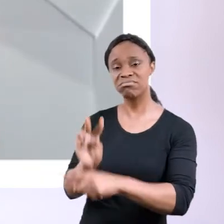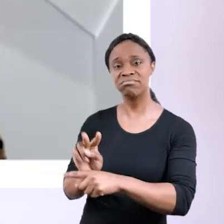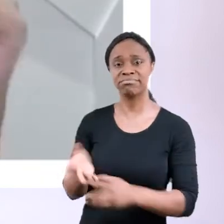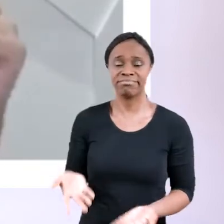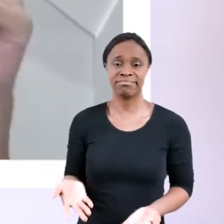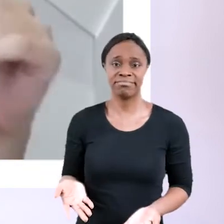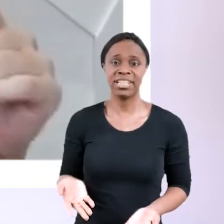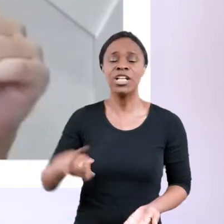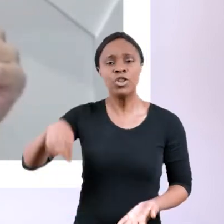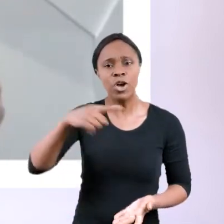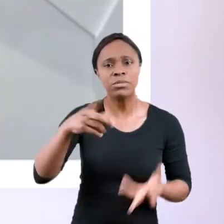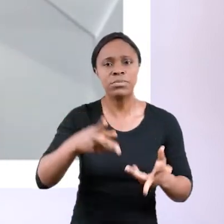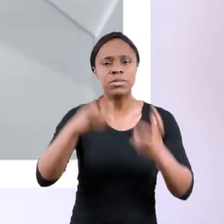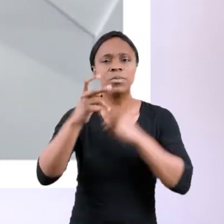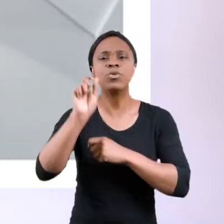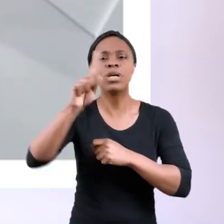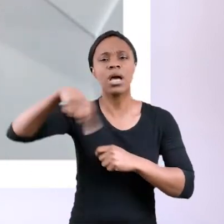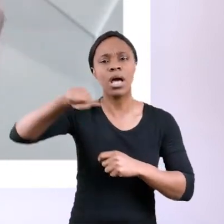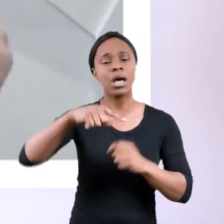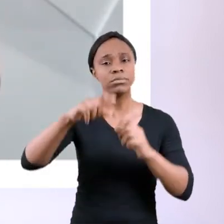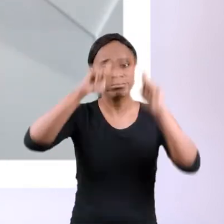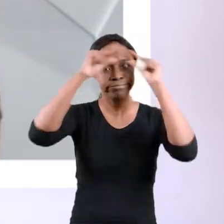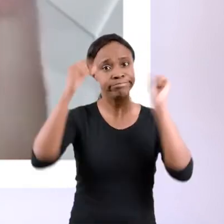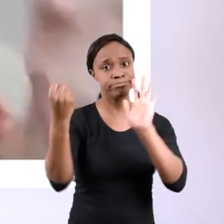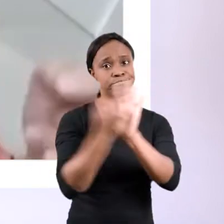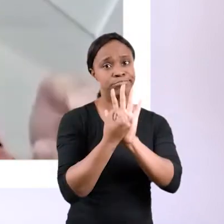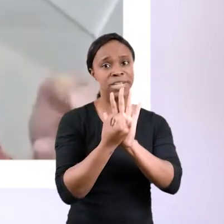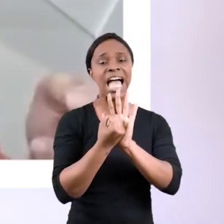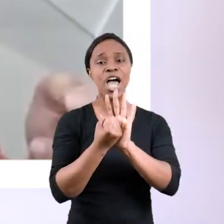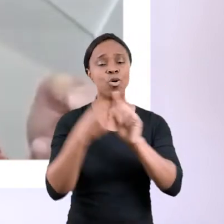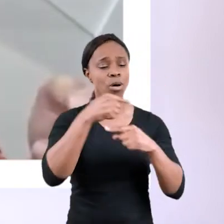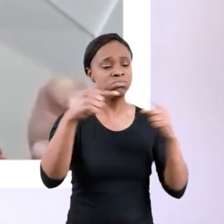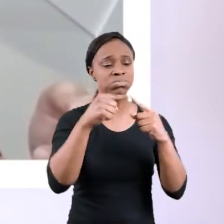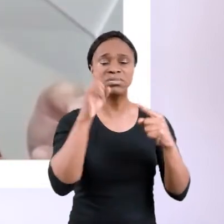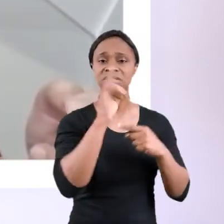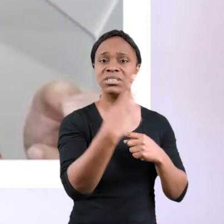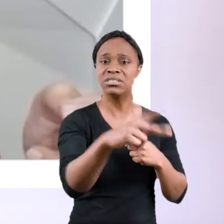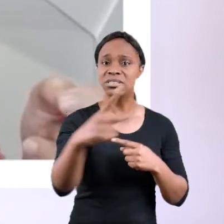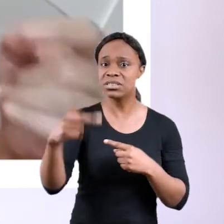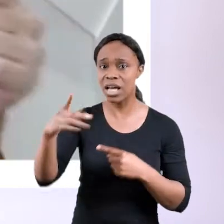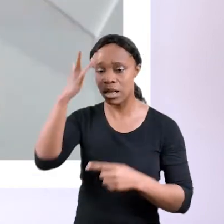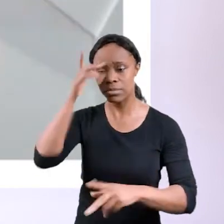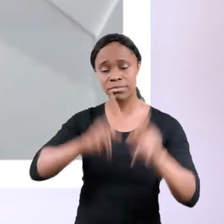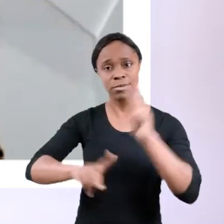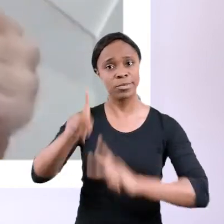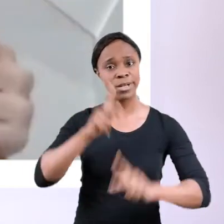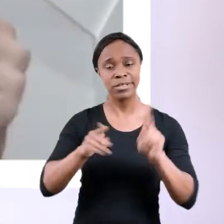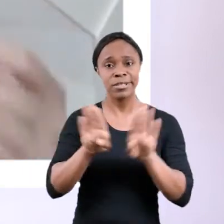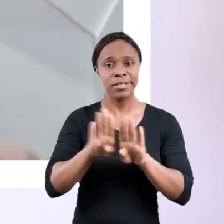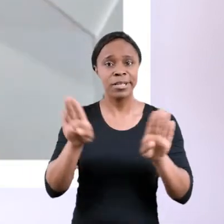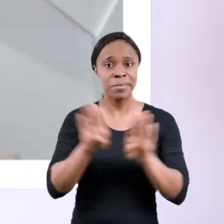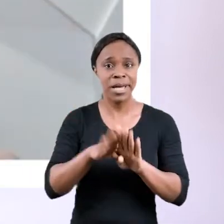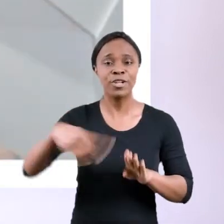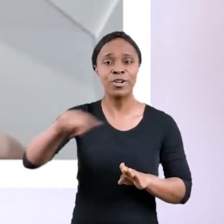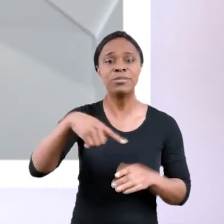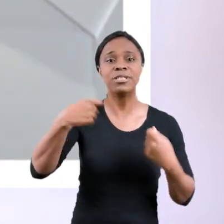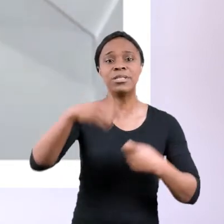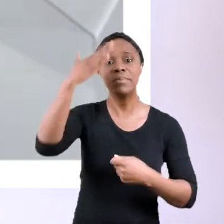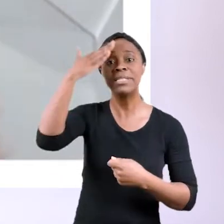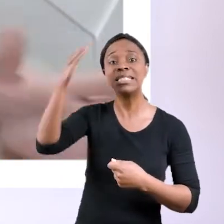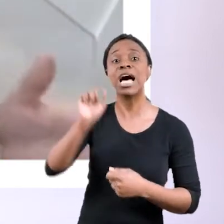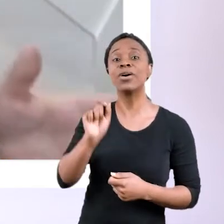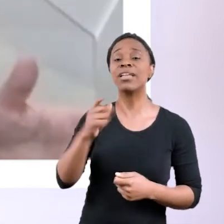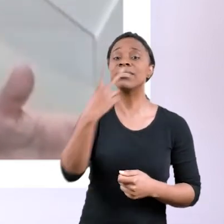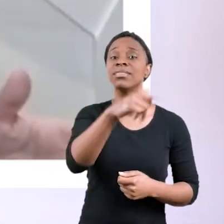isso está fundamentado nos estereótipos que determinam expectativas com relação a essa população e também papéis que eles devem exercer.